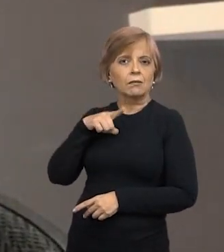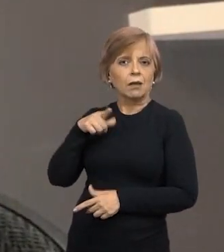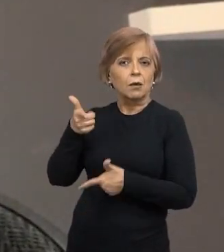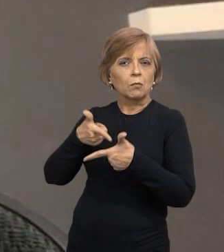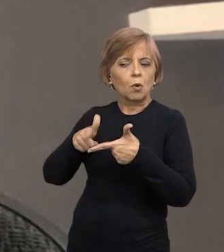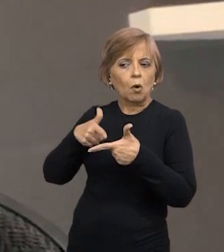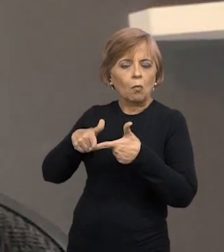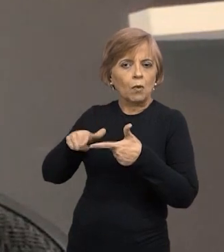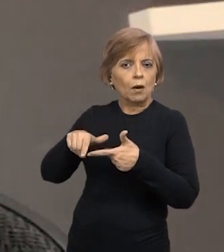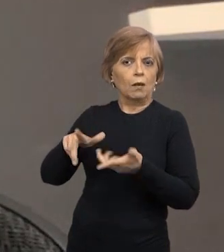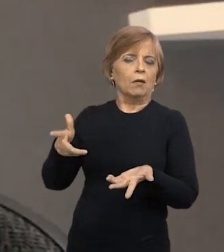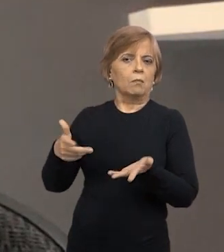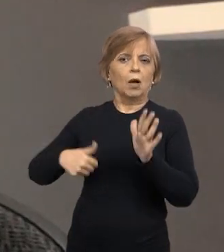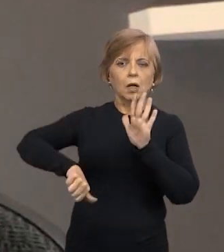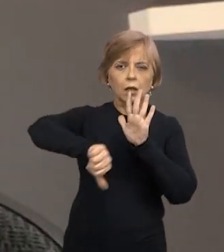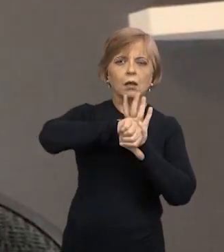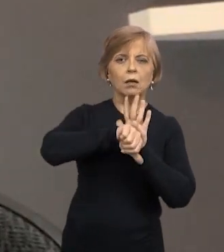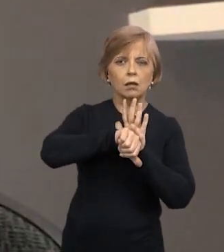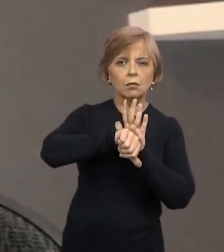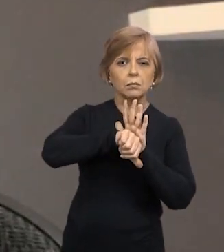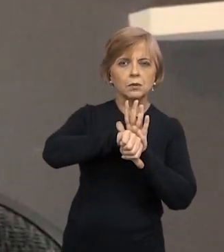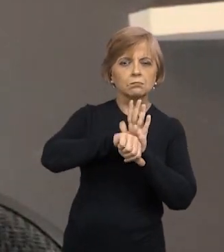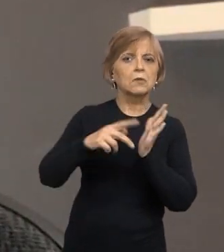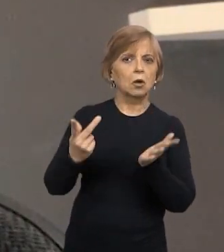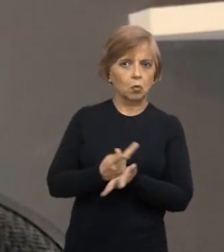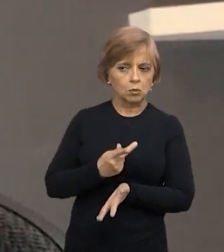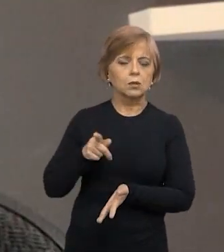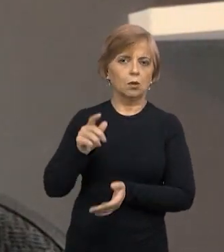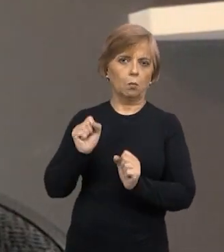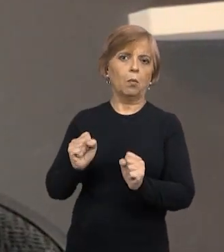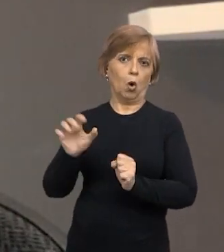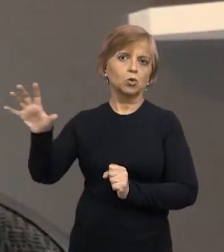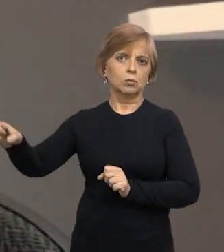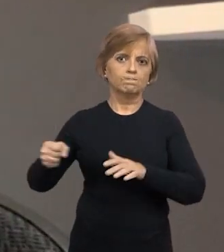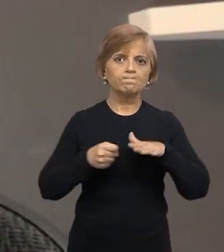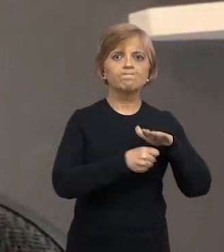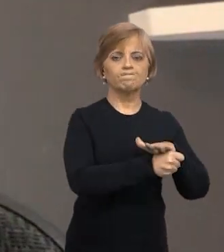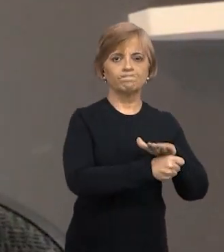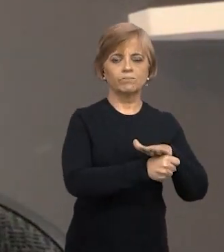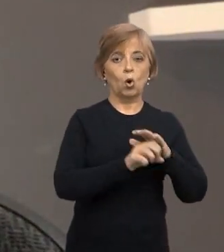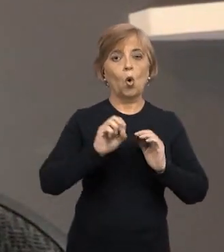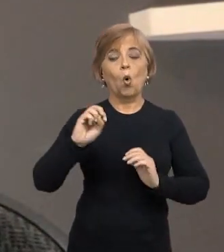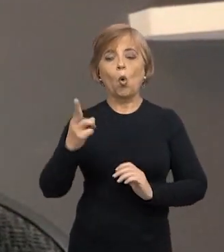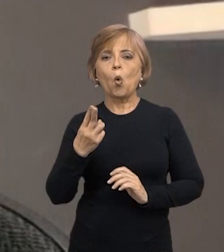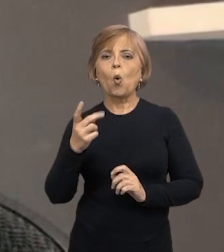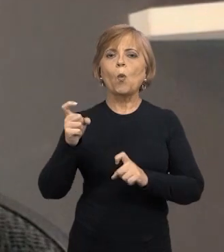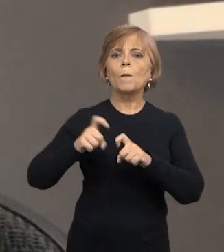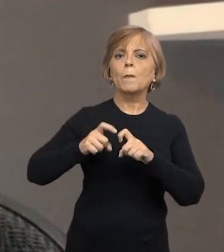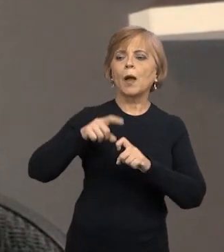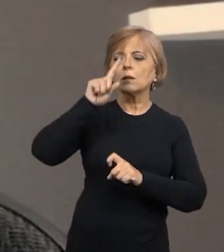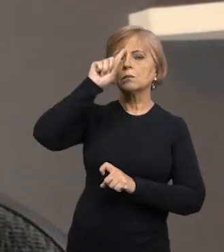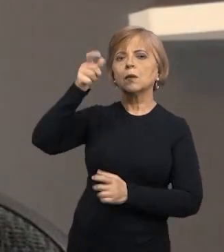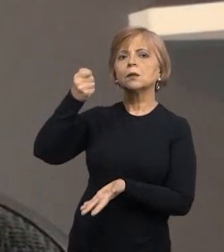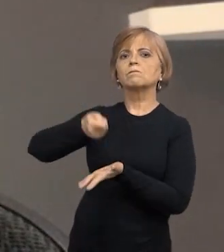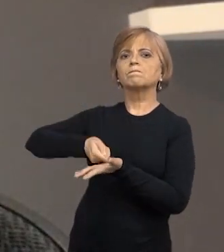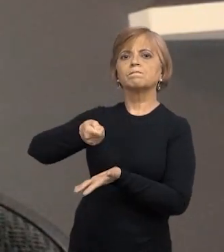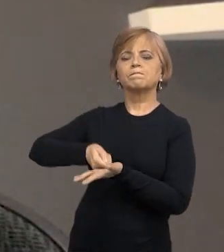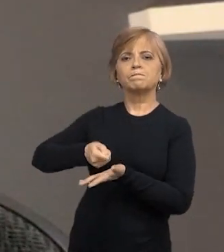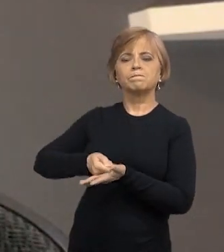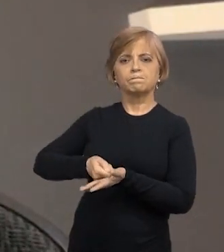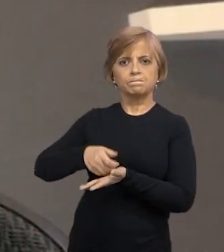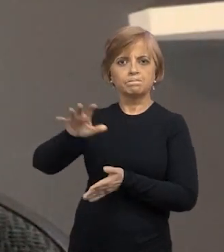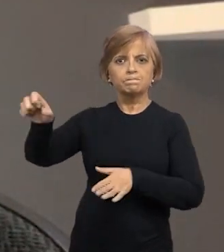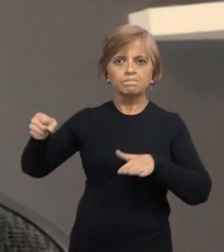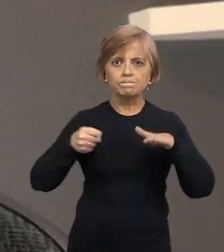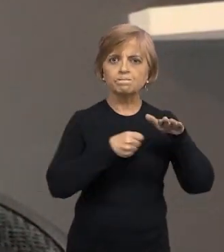de flagrante delito, ou seja, praticando um crime, ou por determinação médica. O